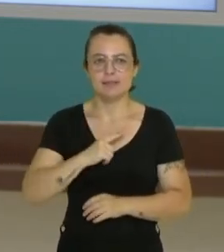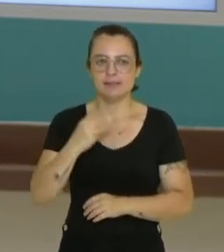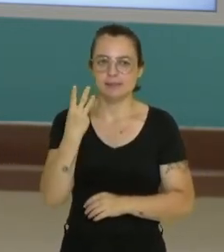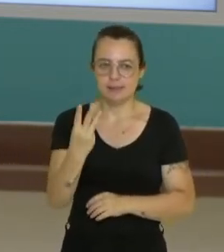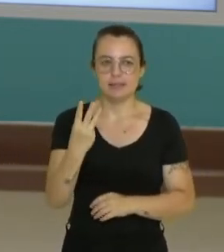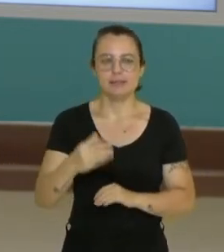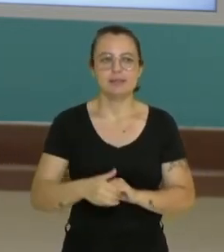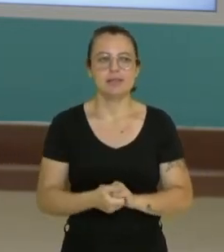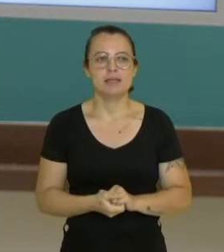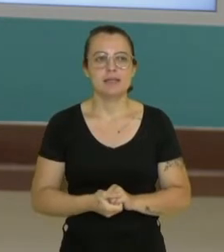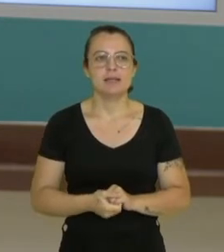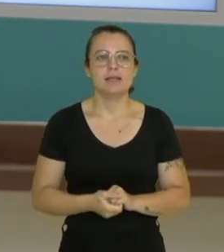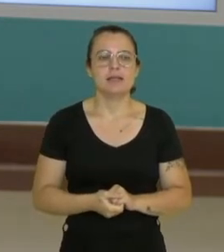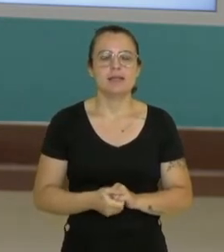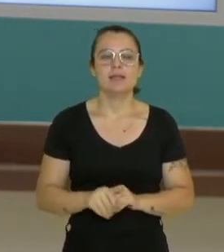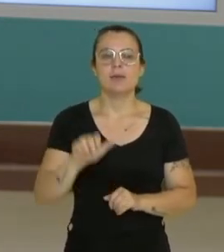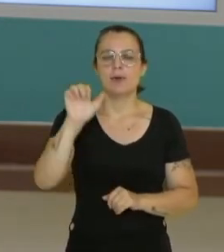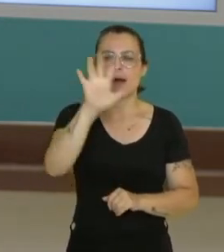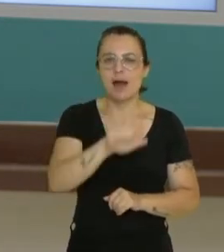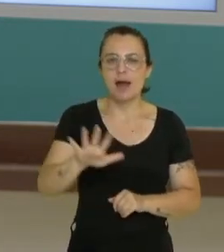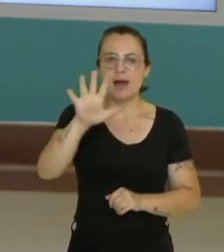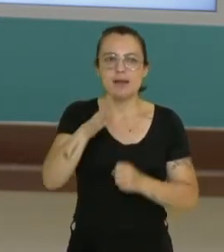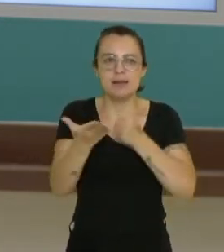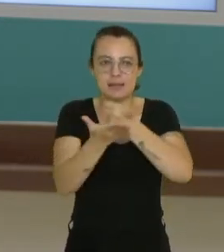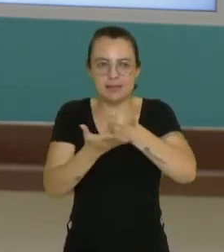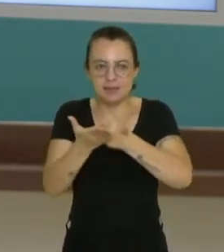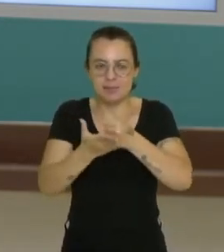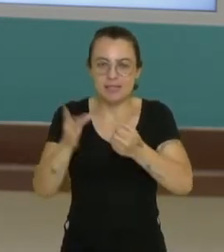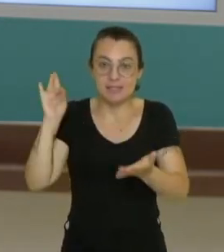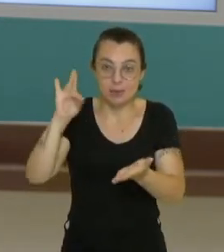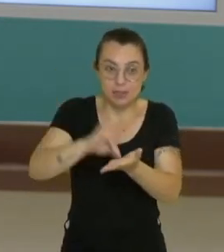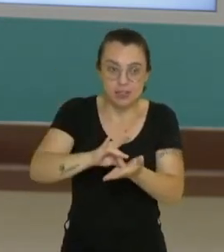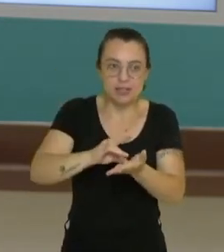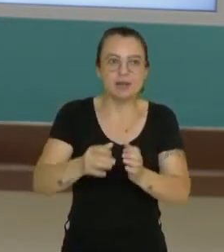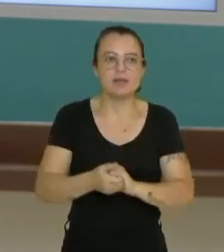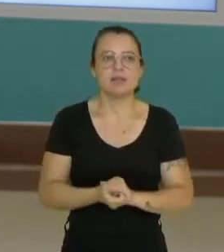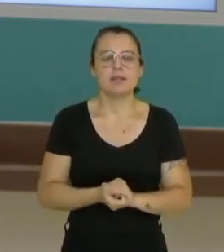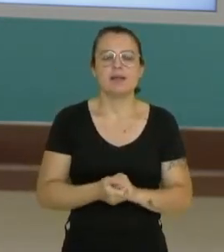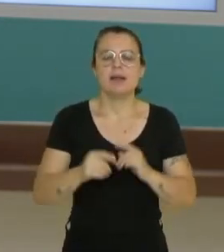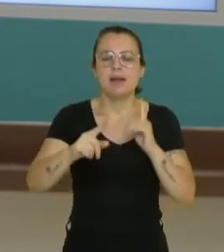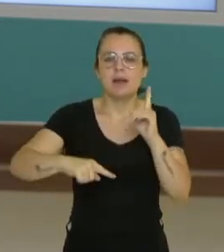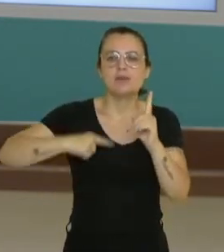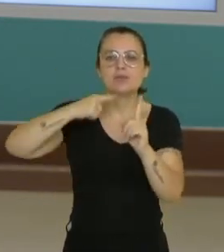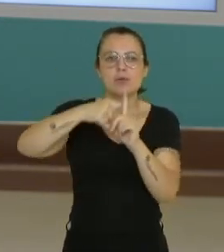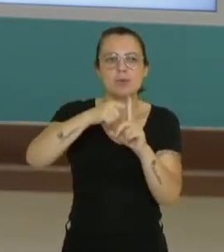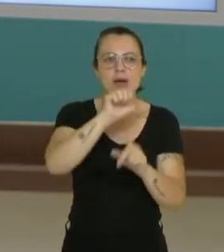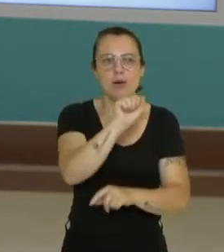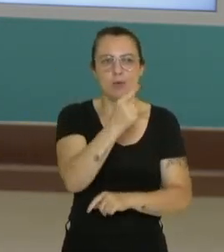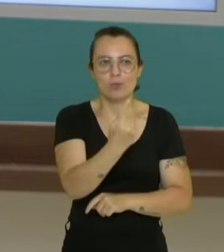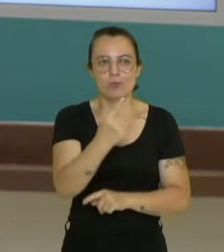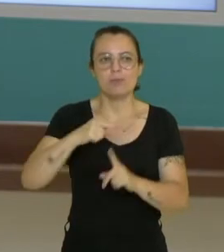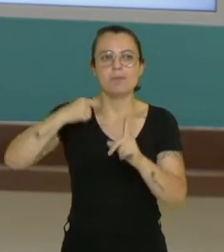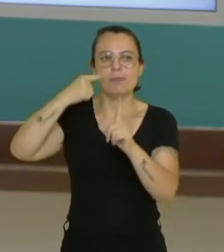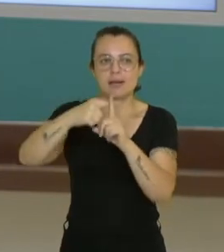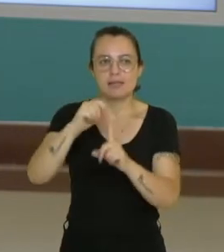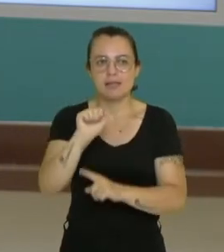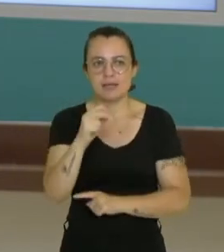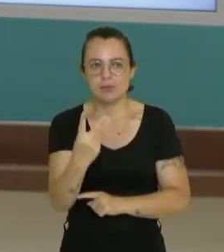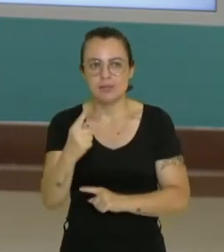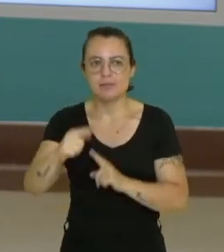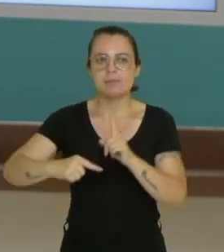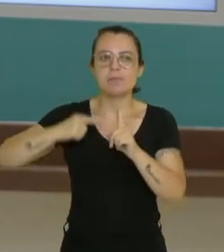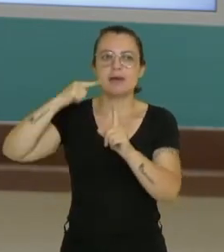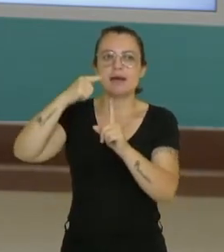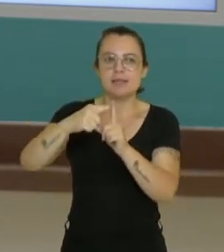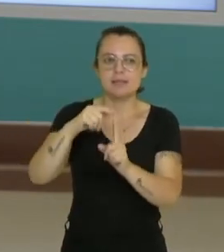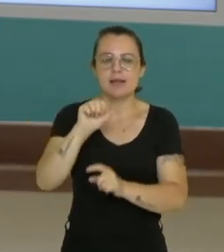Ou seja, a área da base da pirâmide original aqui vai ser a soma da área 1 mais a área 2 mais a área